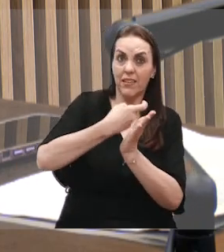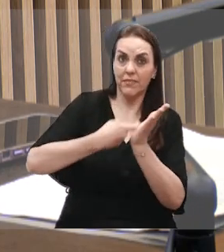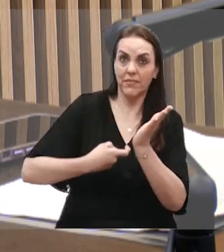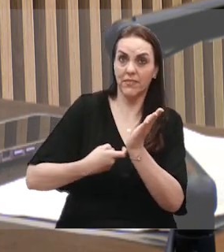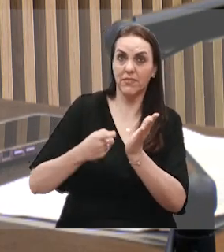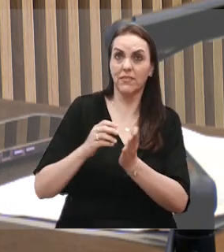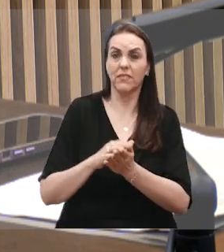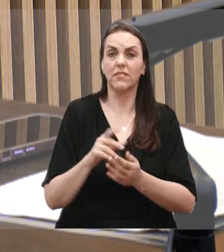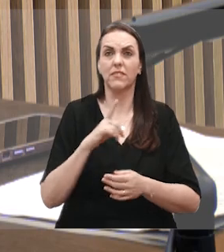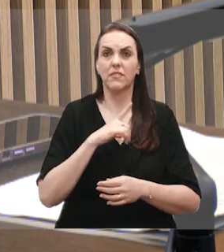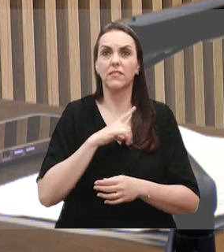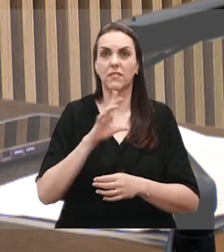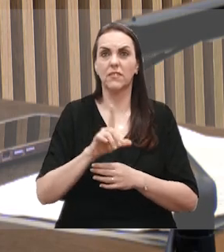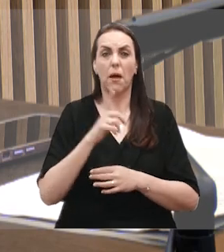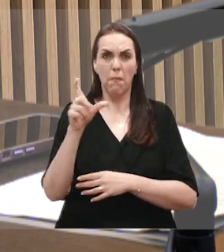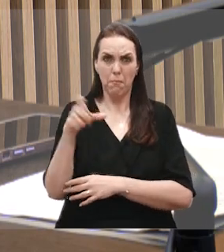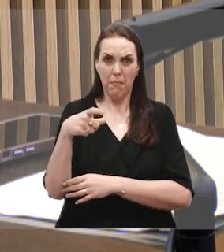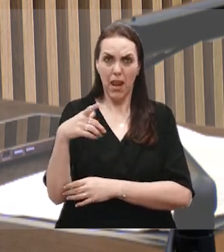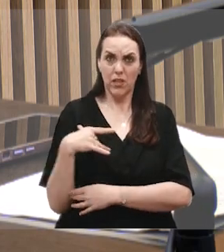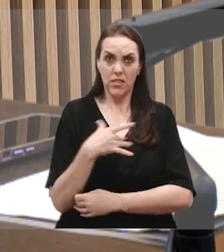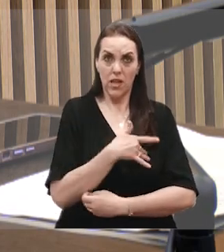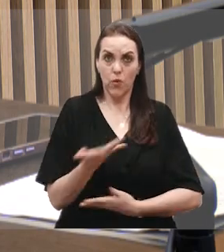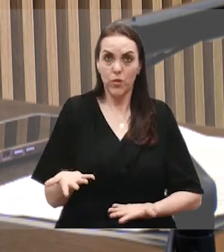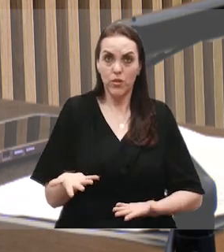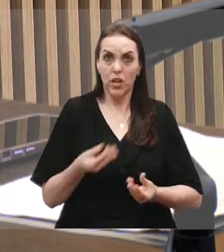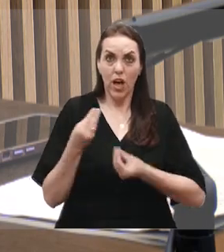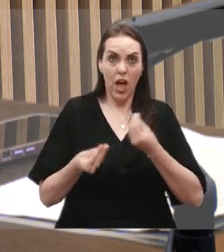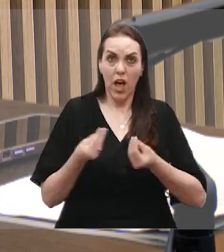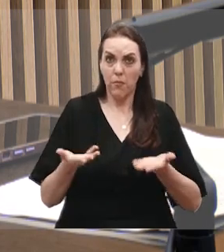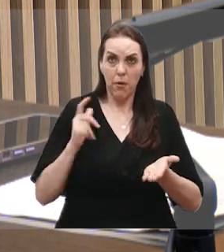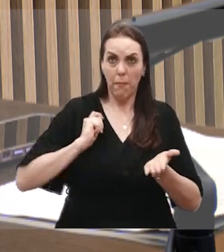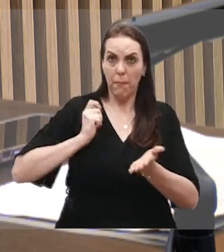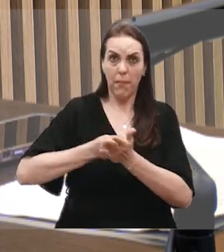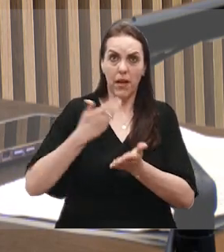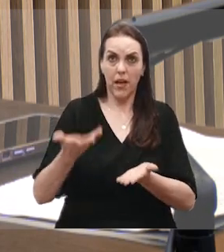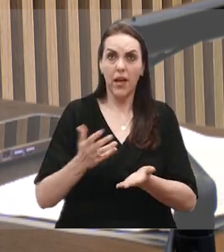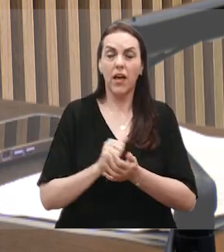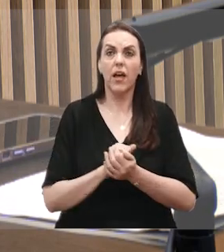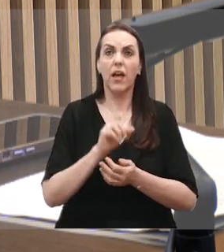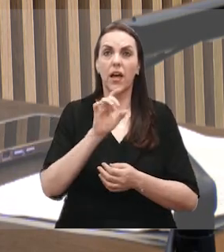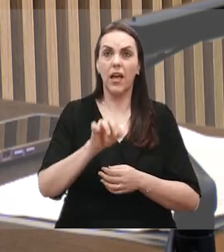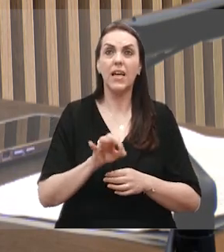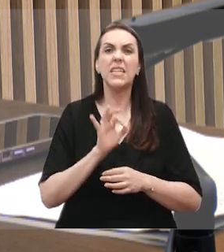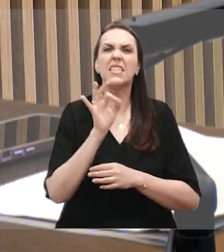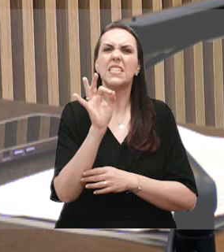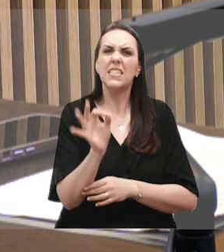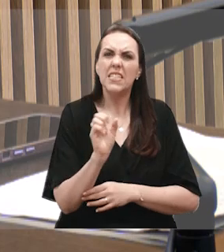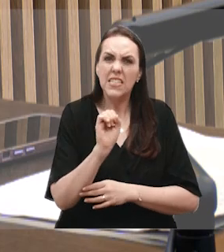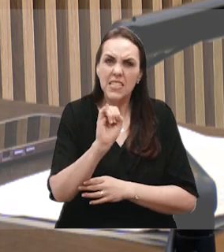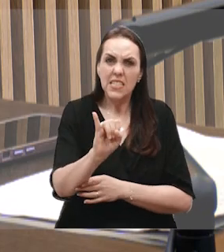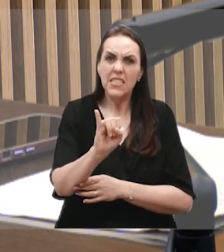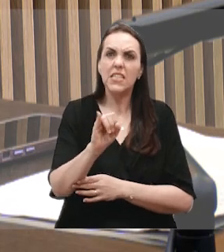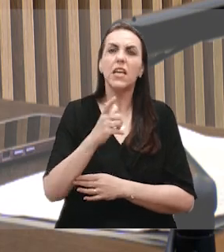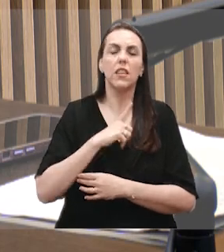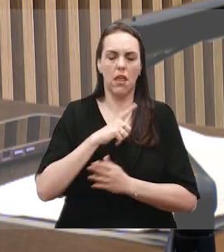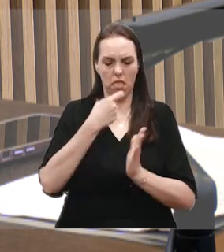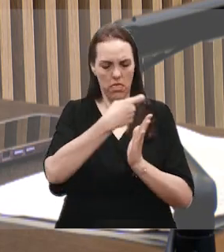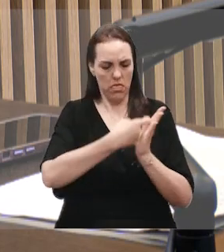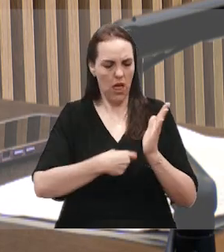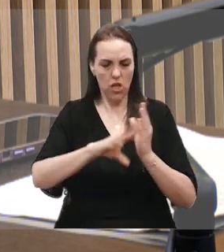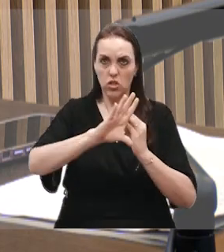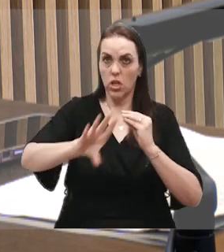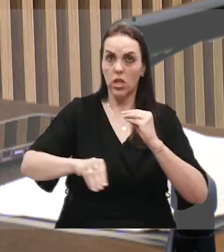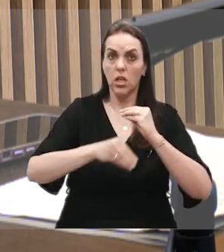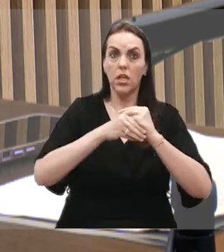se eu já tenho plano de saúde, né? E o plano lhe paga, né? Ele disse, não, essa é uma taxa adicional que a gente cobra, tem que ser